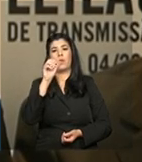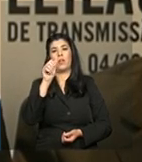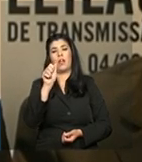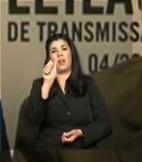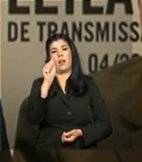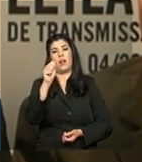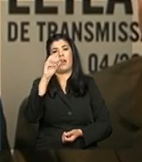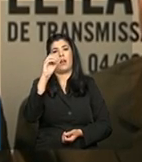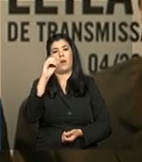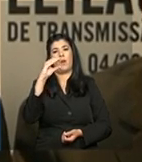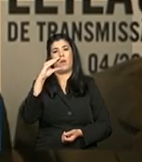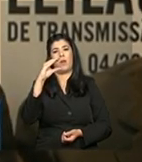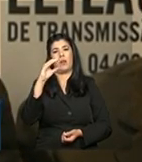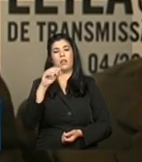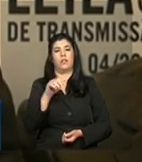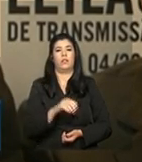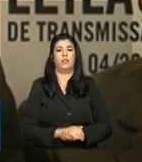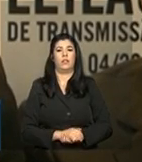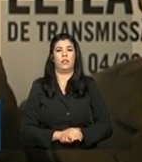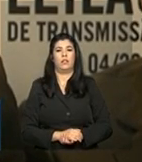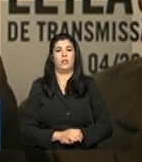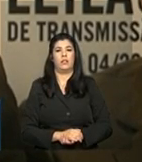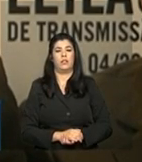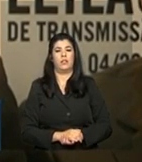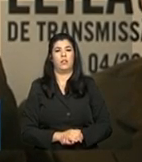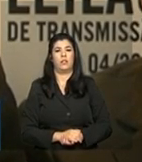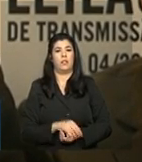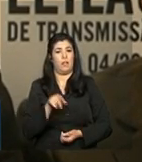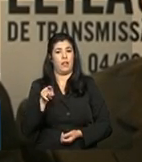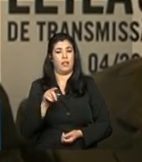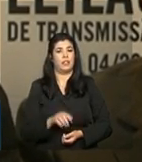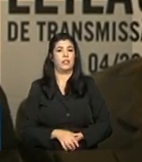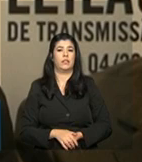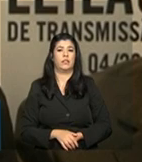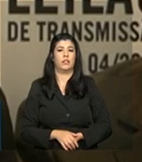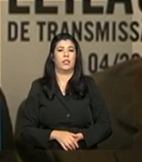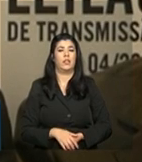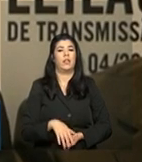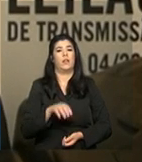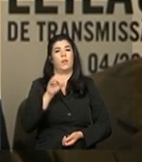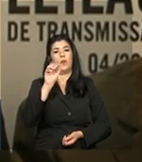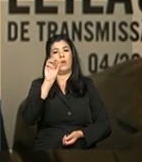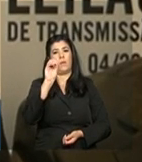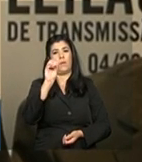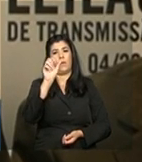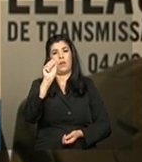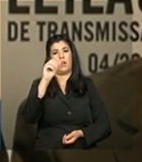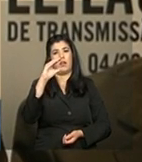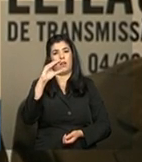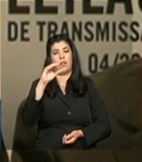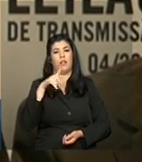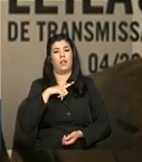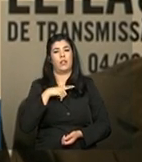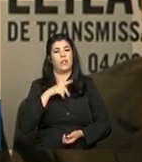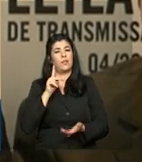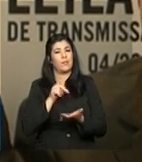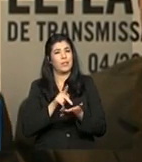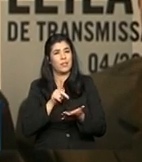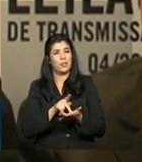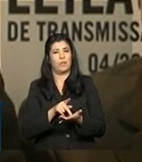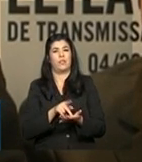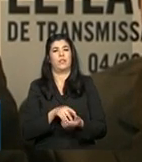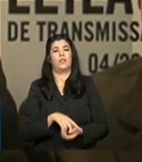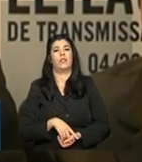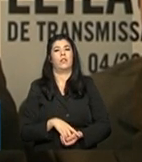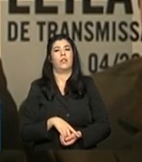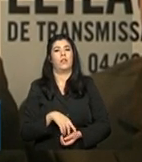ao WOC do segmento de transmissão, ela tinha uma prática da agência atualizar todo mês de dezembro, era atualizado ao